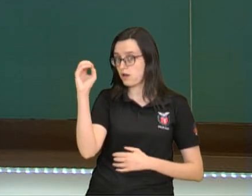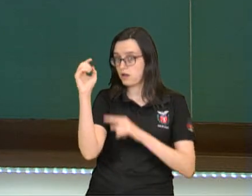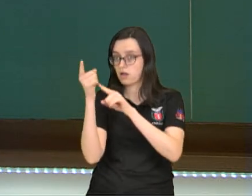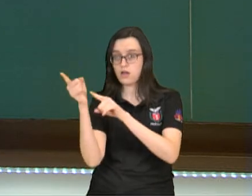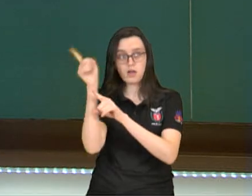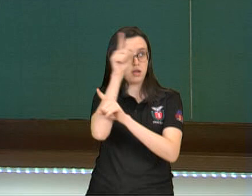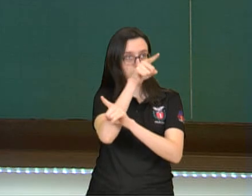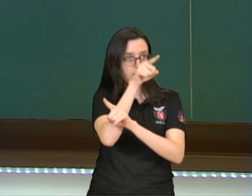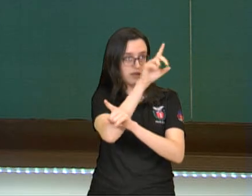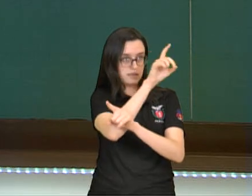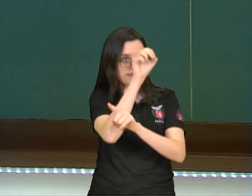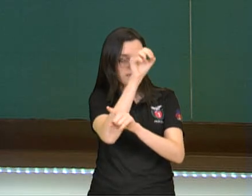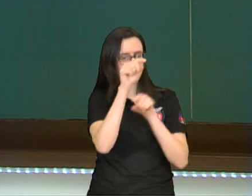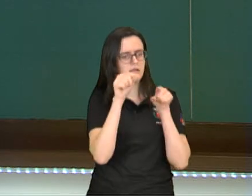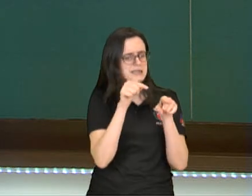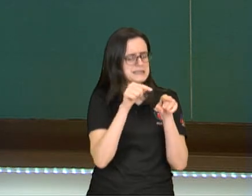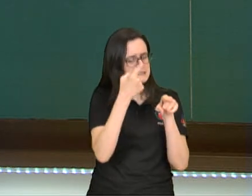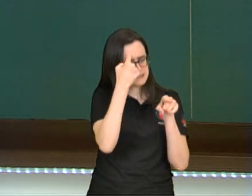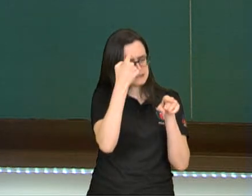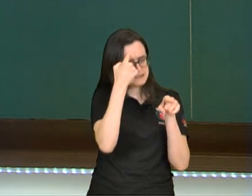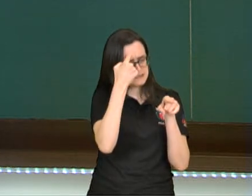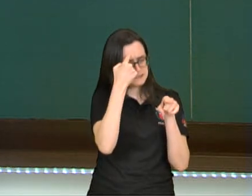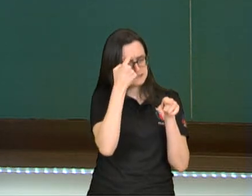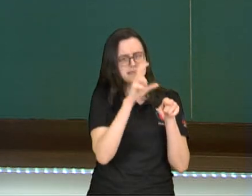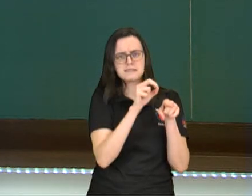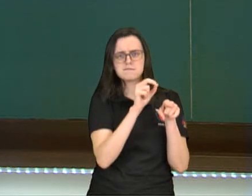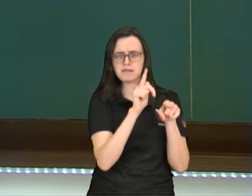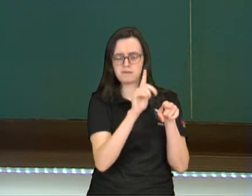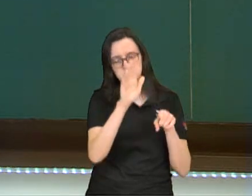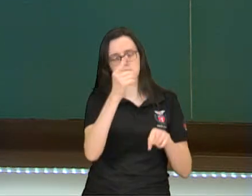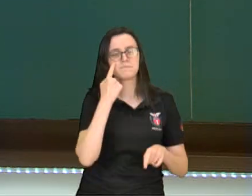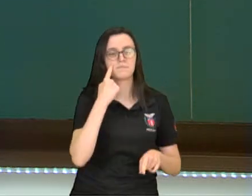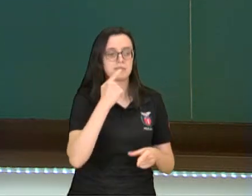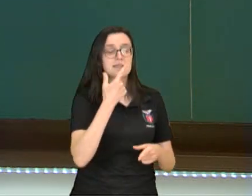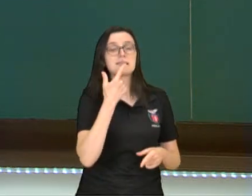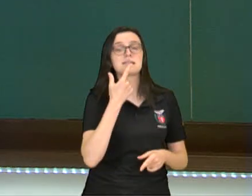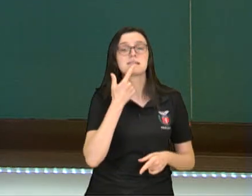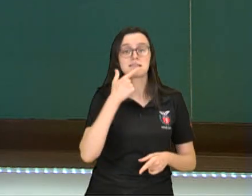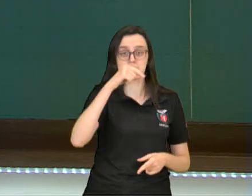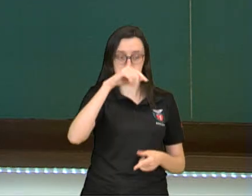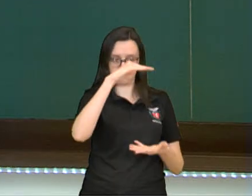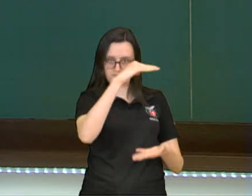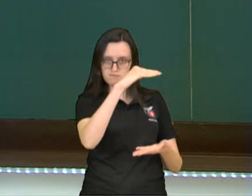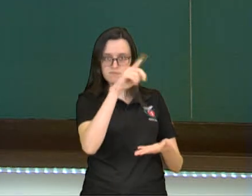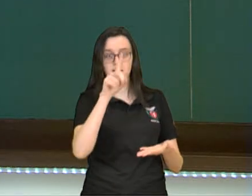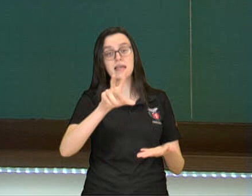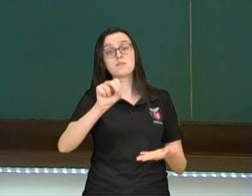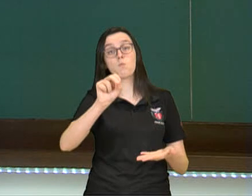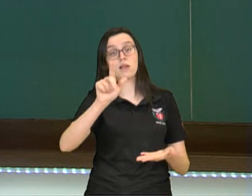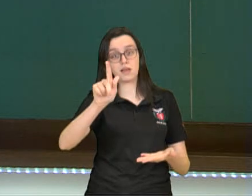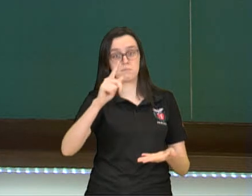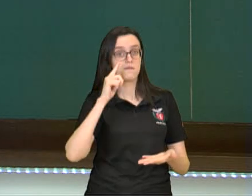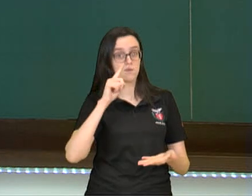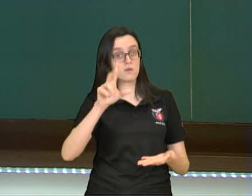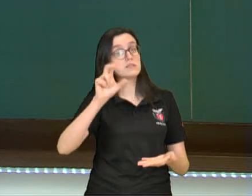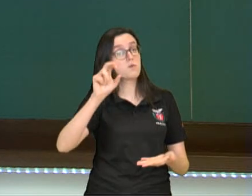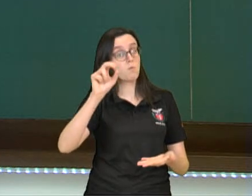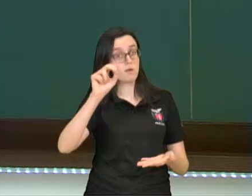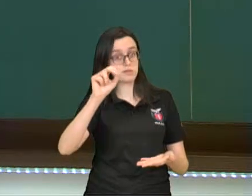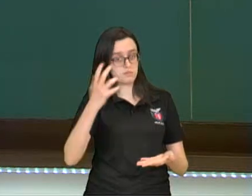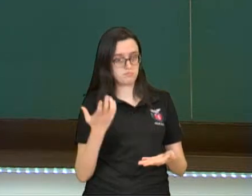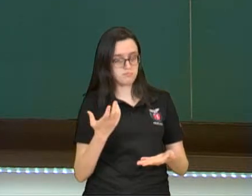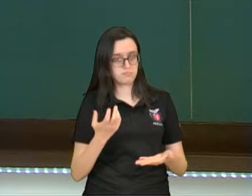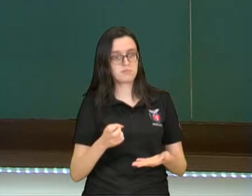ok? Vamos pensar agora em gramas. Eu tenho uma porção de 50 gramas aqui agora, ó. Então,